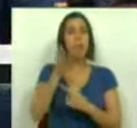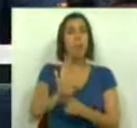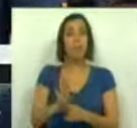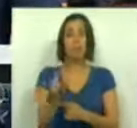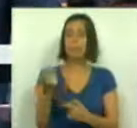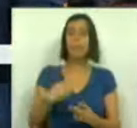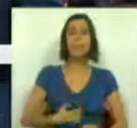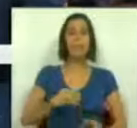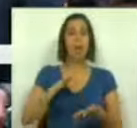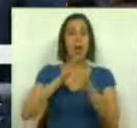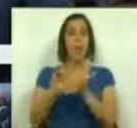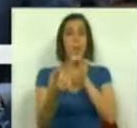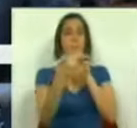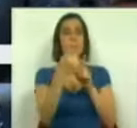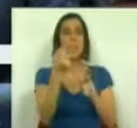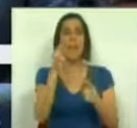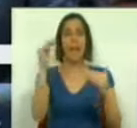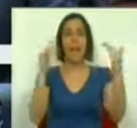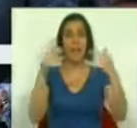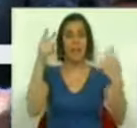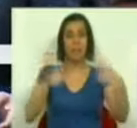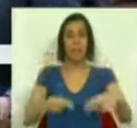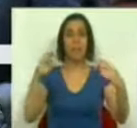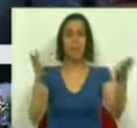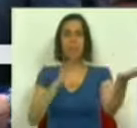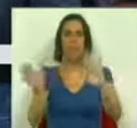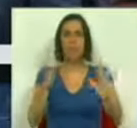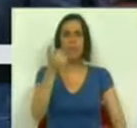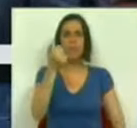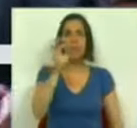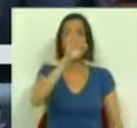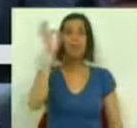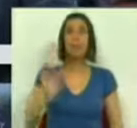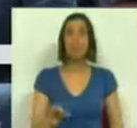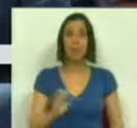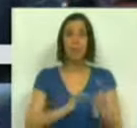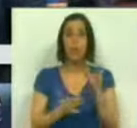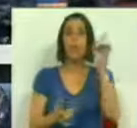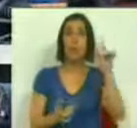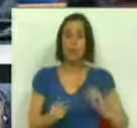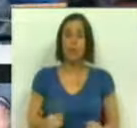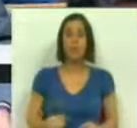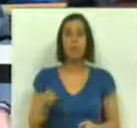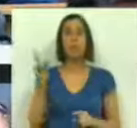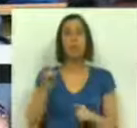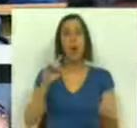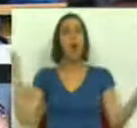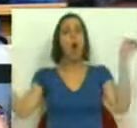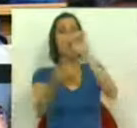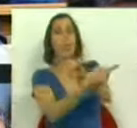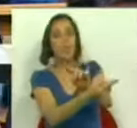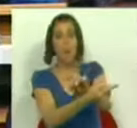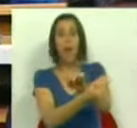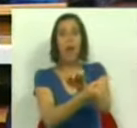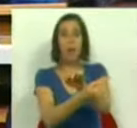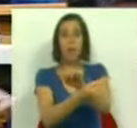enfrenta com o Brasil taxas alfandegárias que rondam os 50%, quando, em sentido